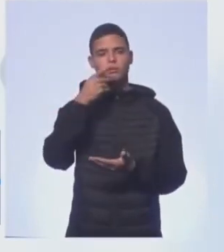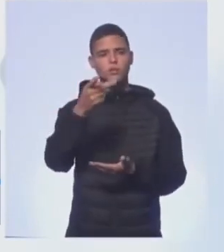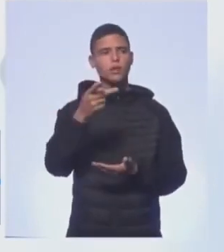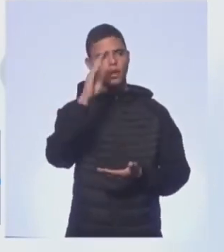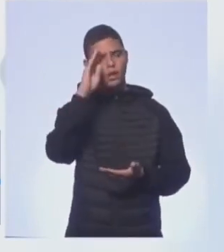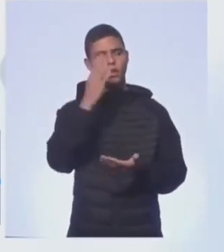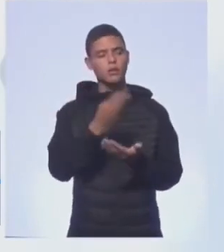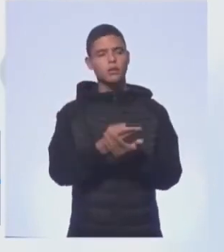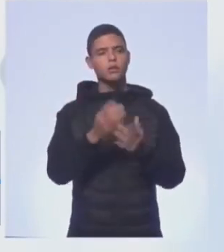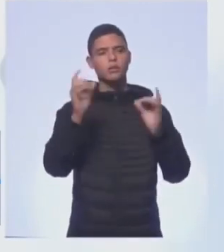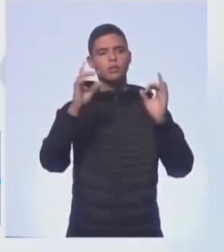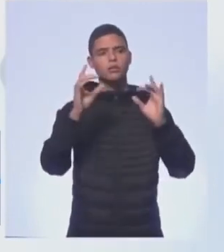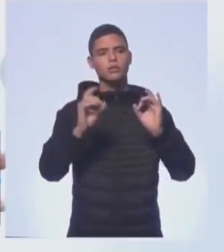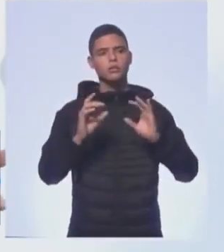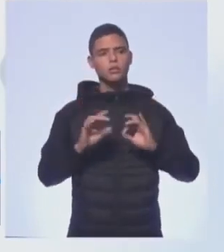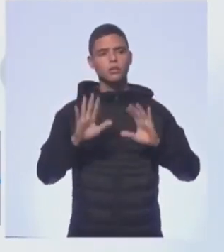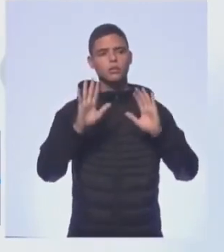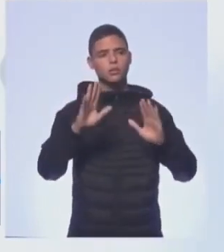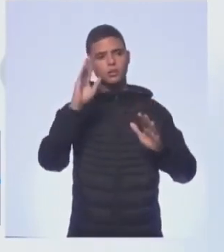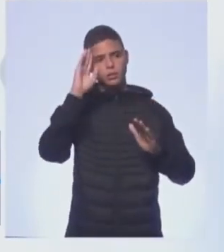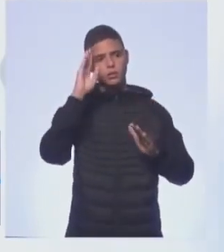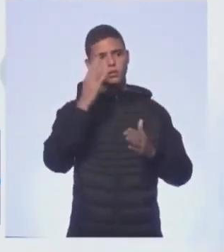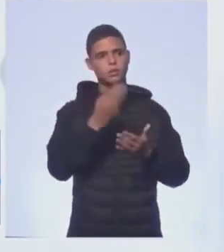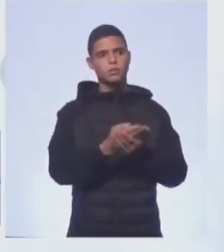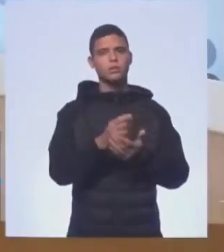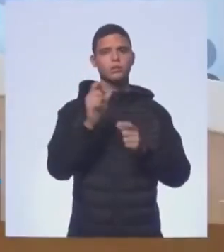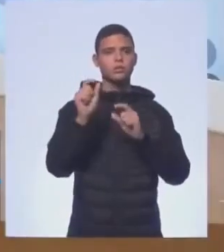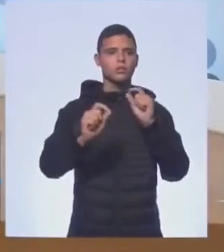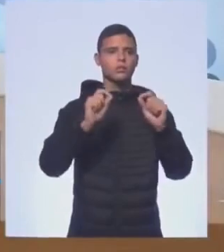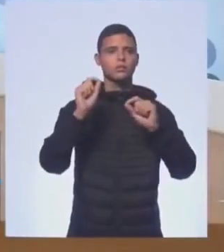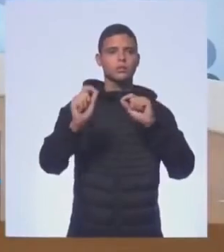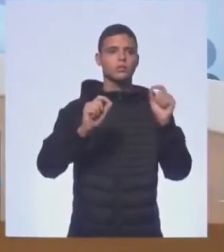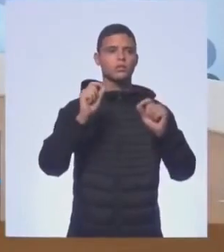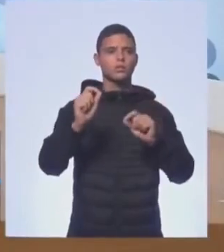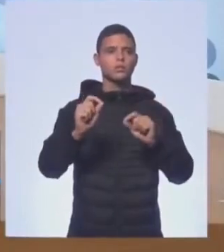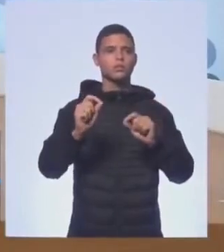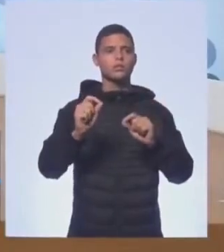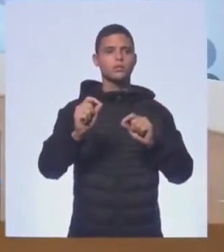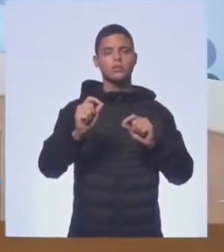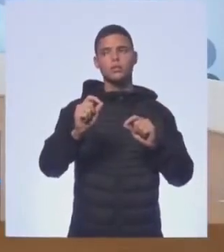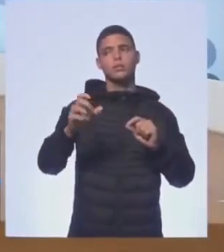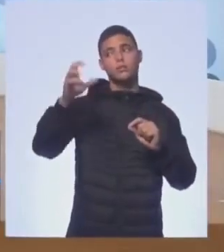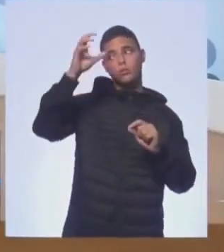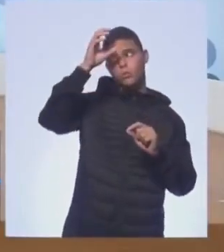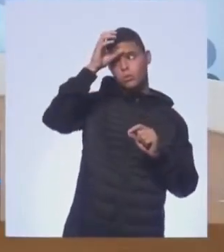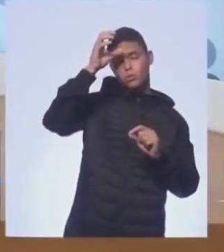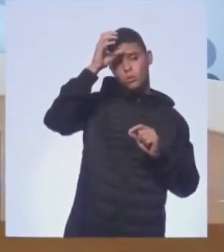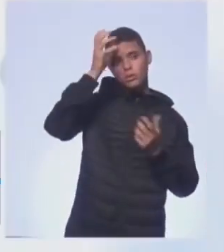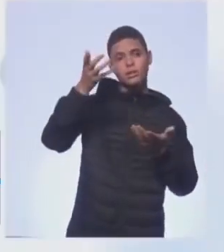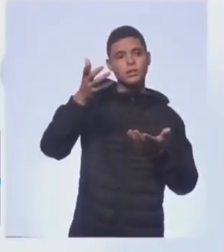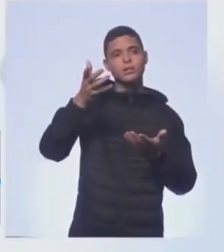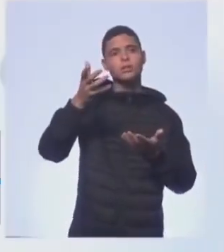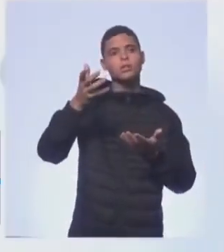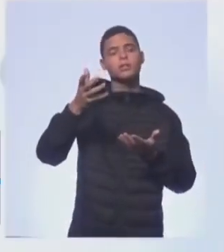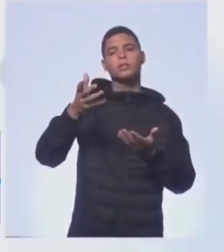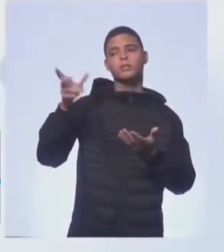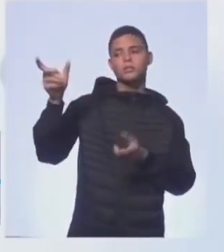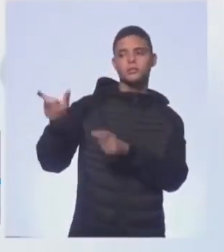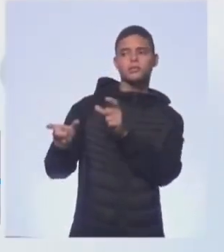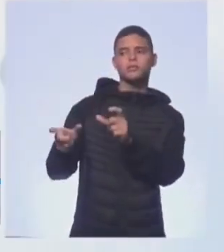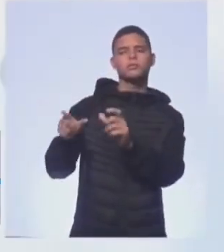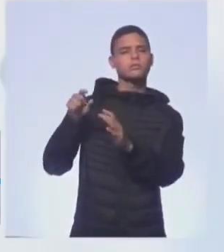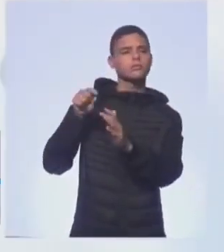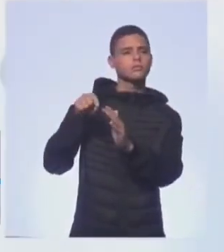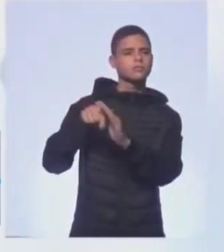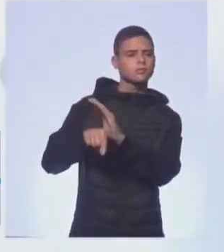mas acredita no... O que a gente pode falar aqui? No tio, na tia, no Zé, que nem está estudando,